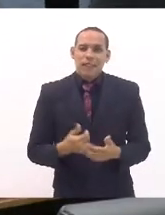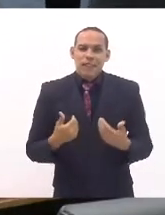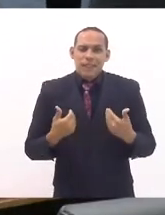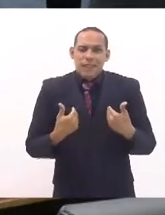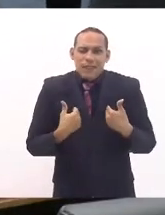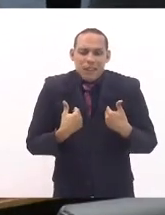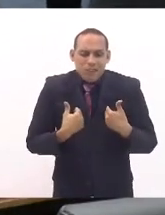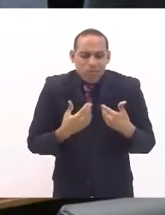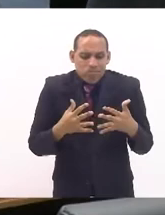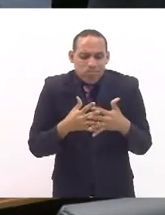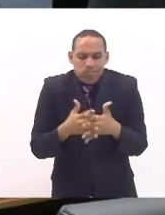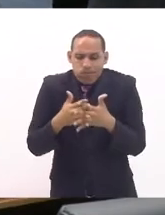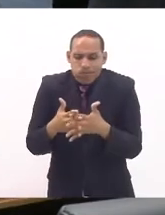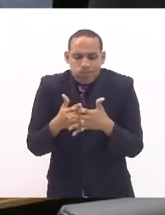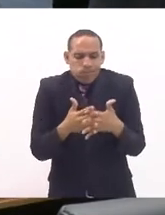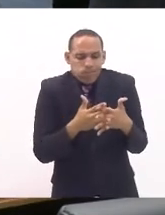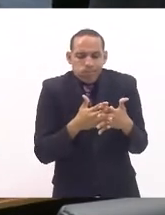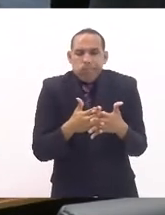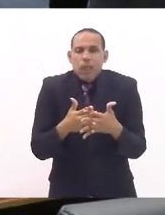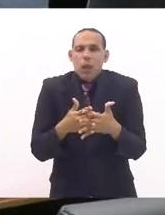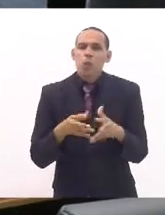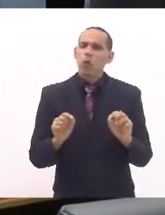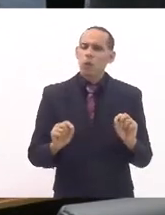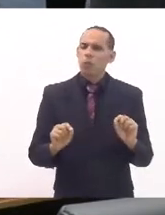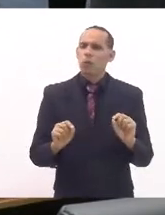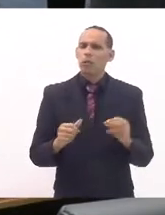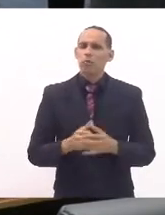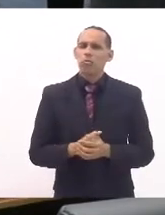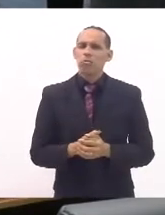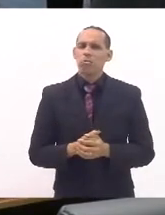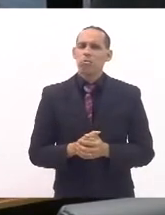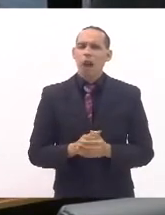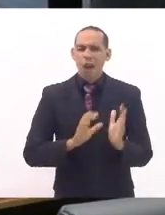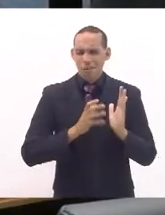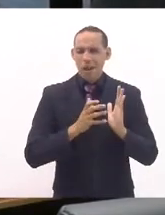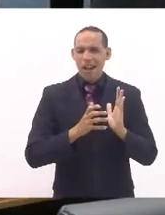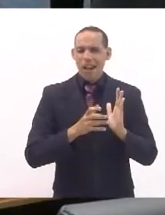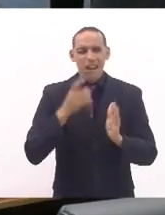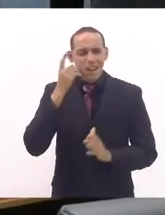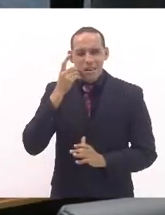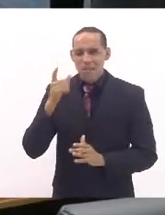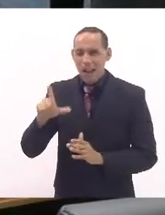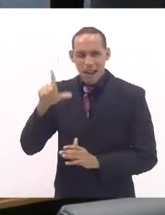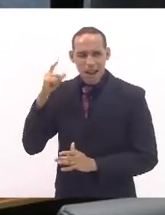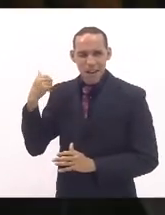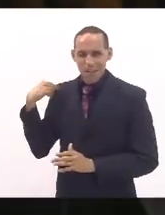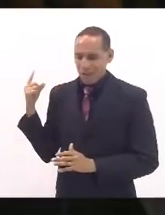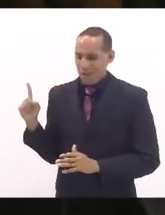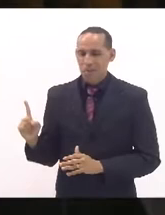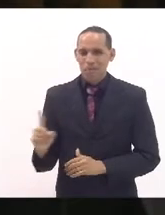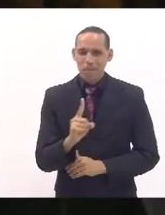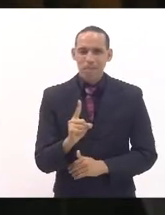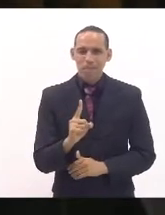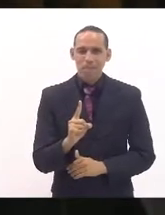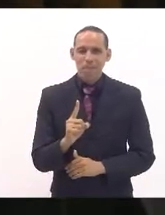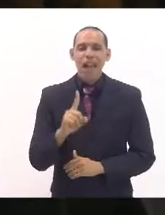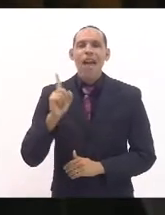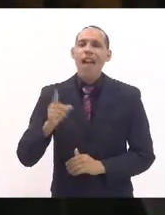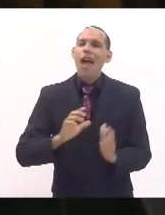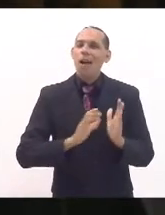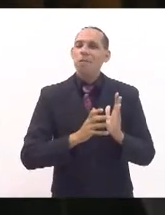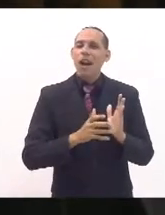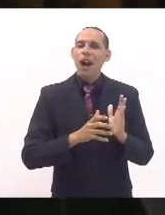muita perplexidade aqui é que o partido do deputado que me antecedeu é o partido